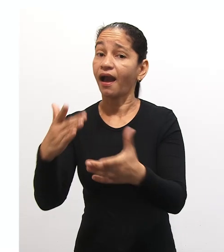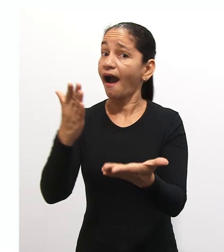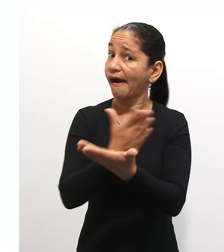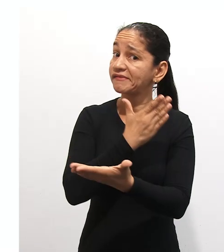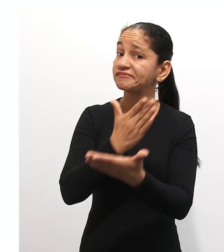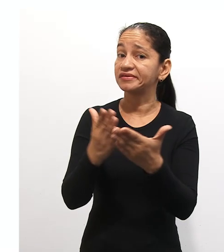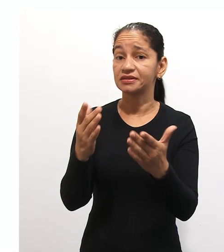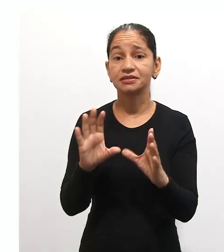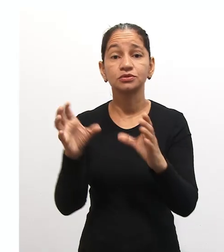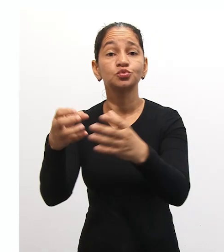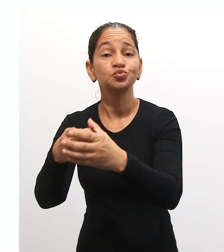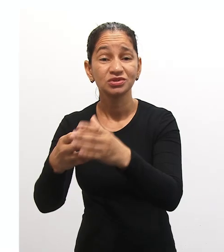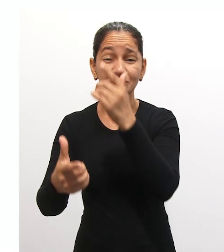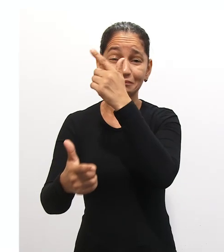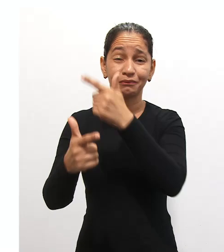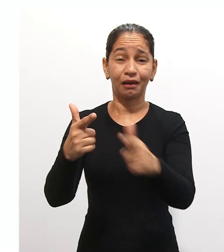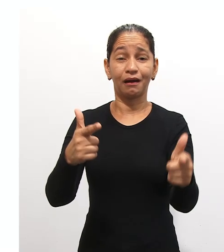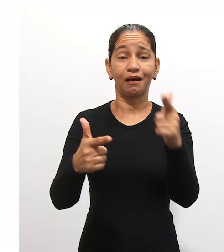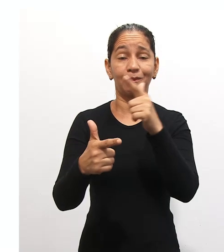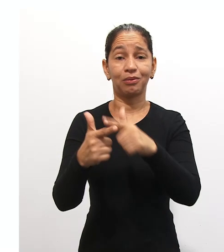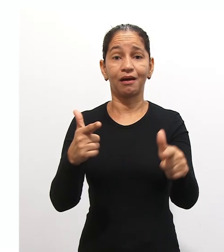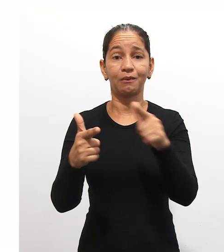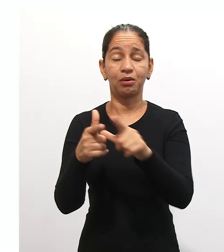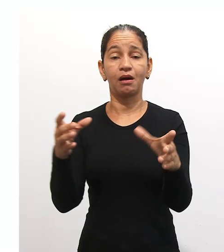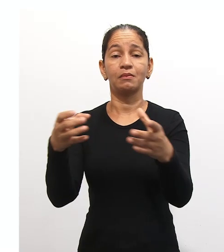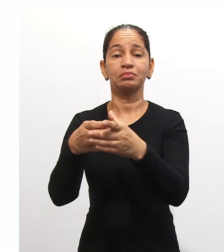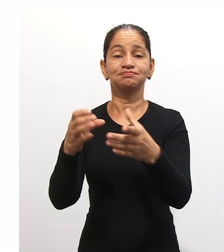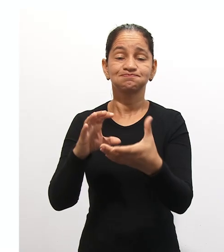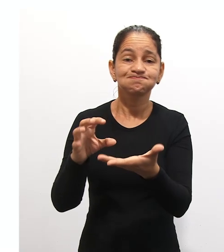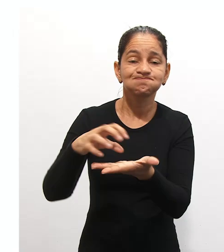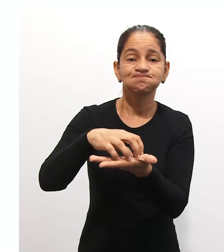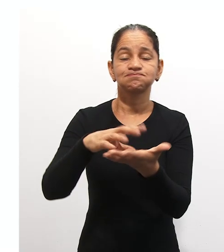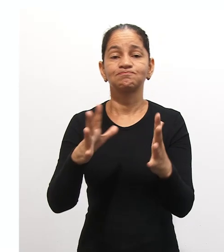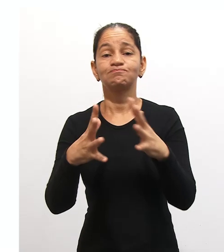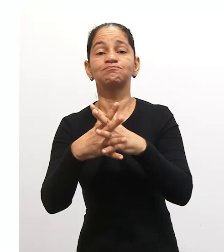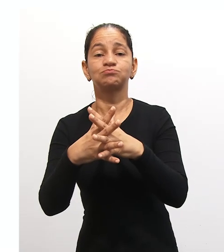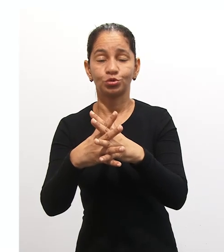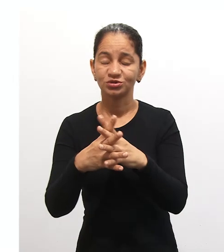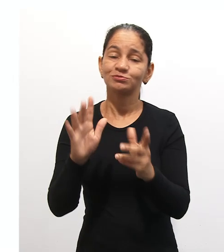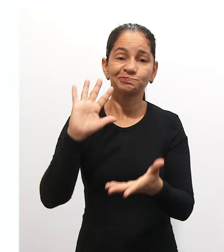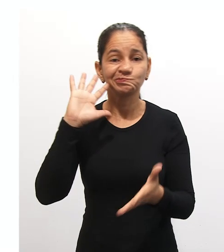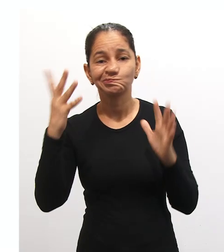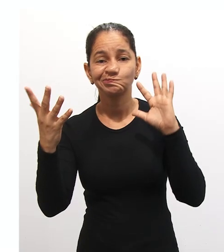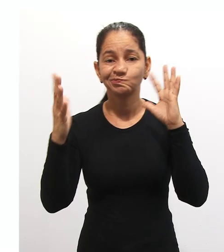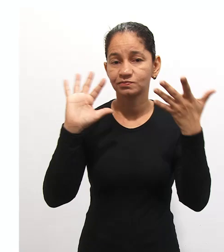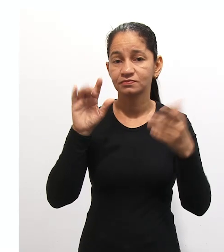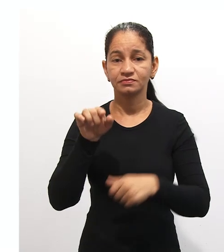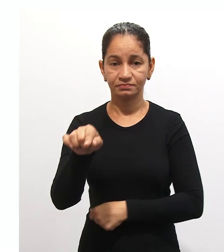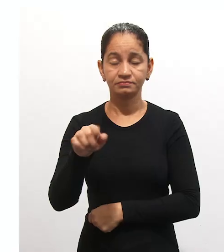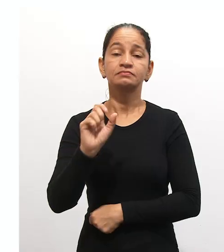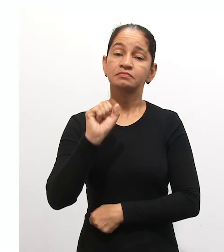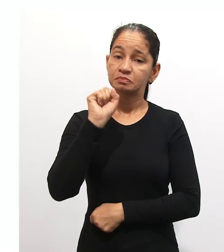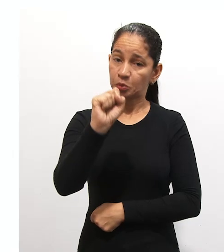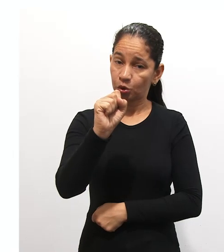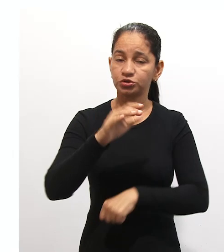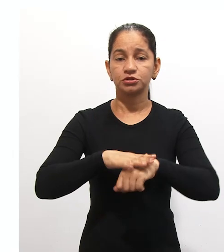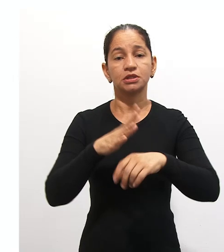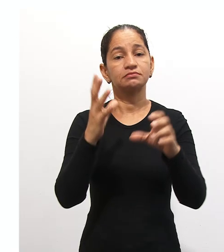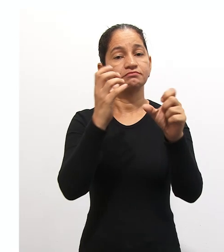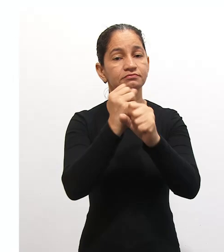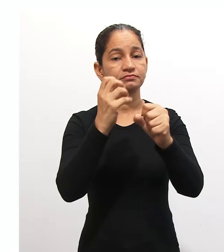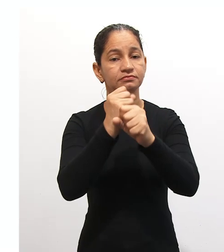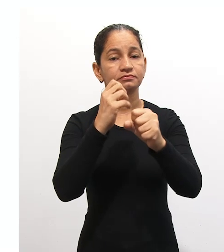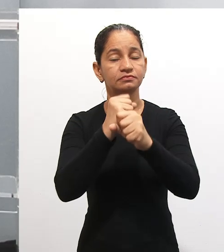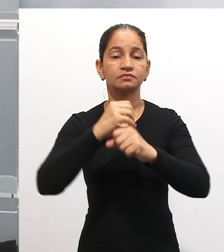problemas. É o controle descentralizado, mais coordenado pelo contador gerencial.